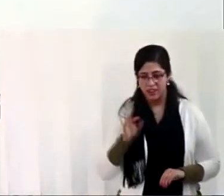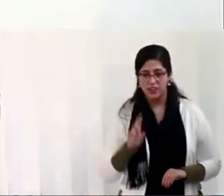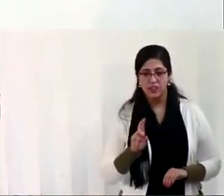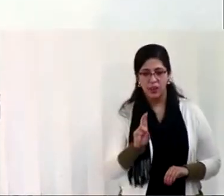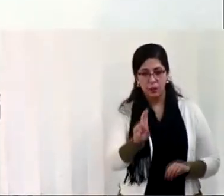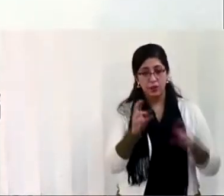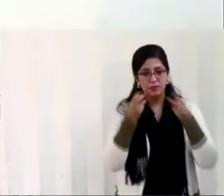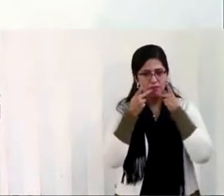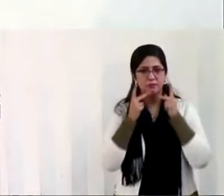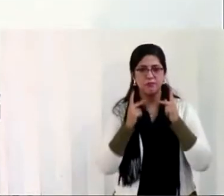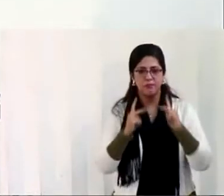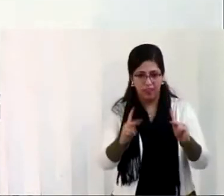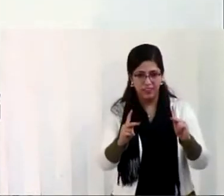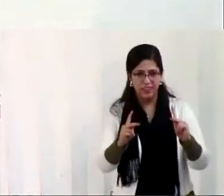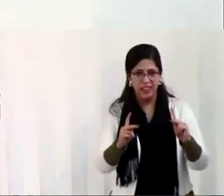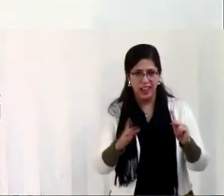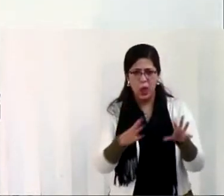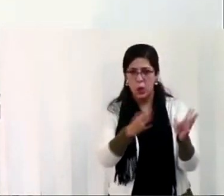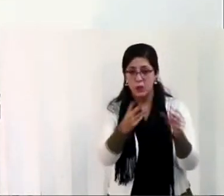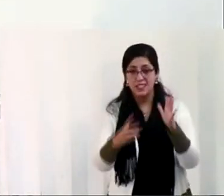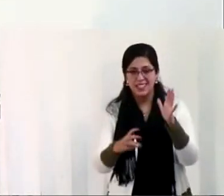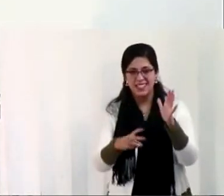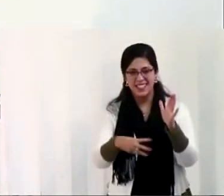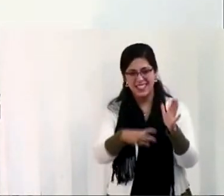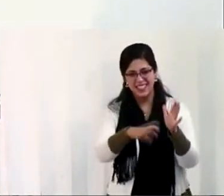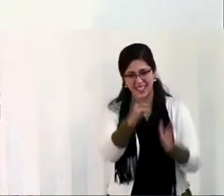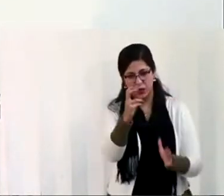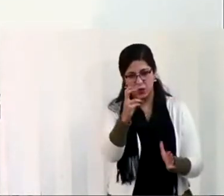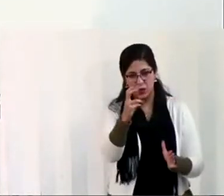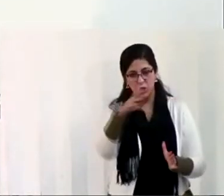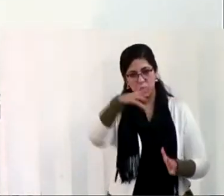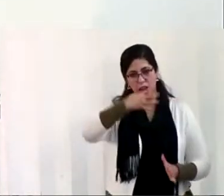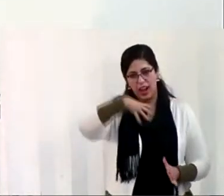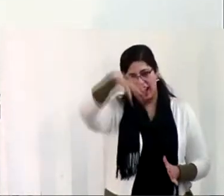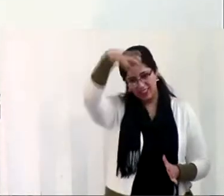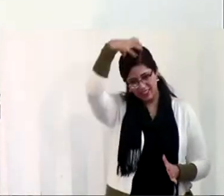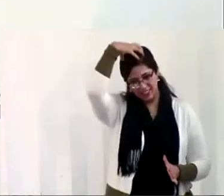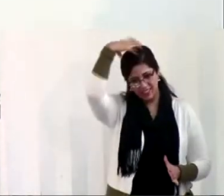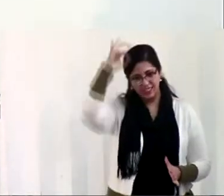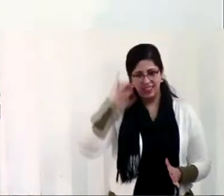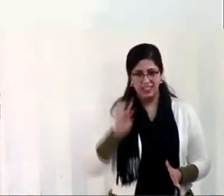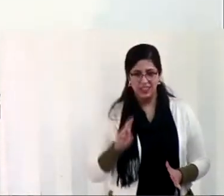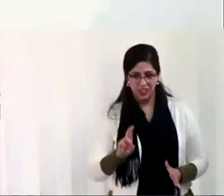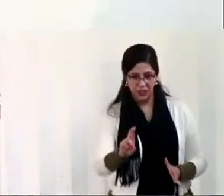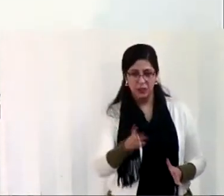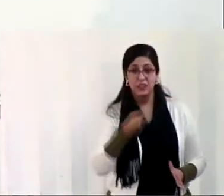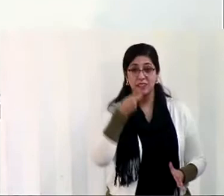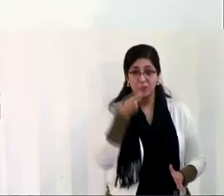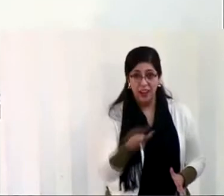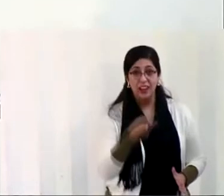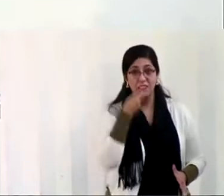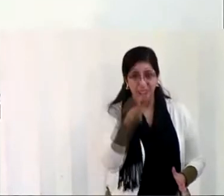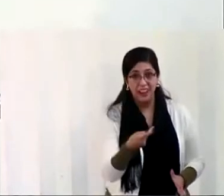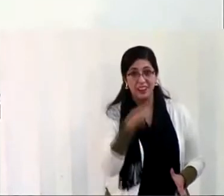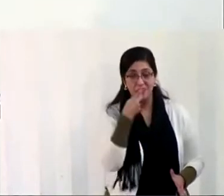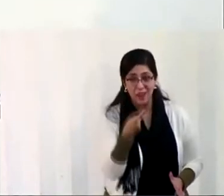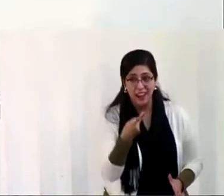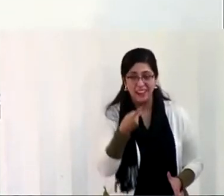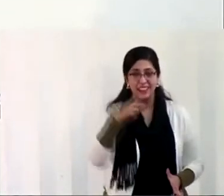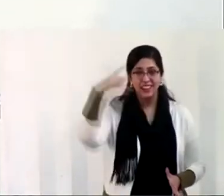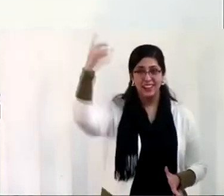Um pior que o outro, só um era bom, só um se salvava, Josias. Provavelmente essa passagem ela